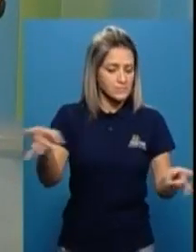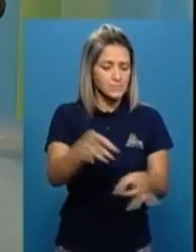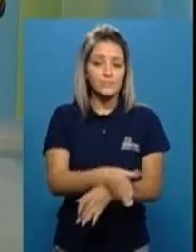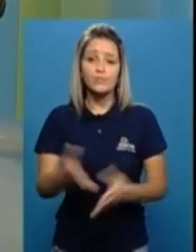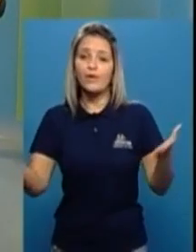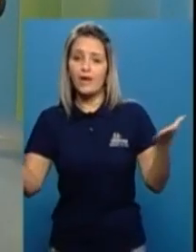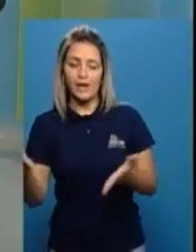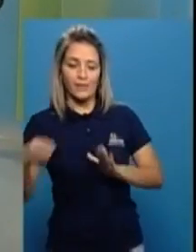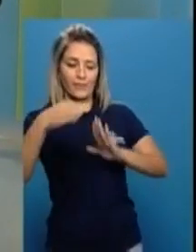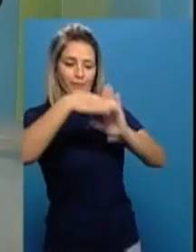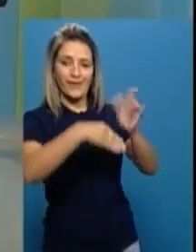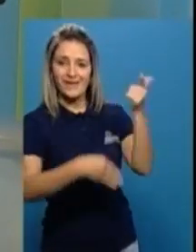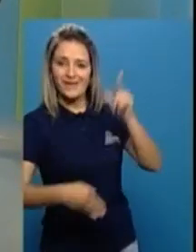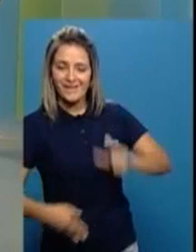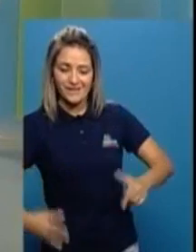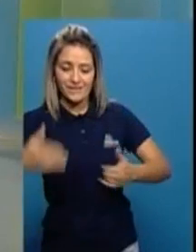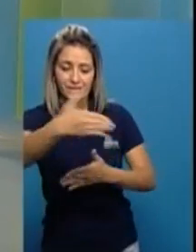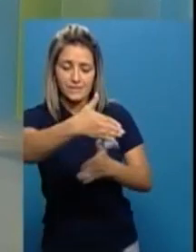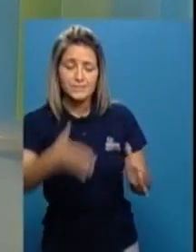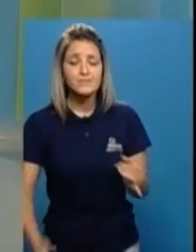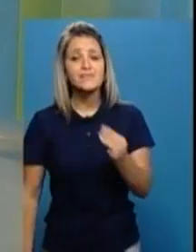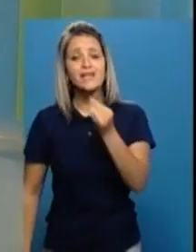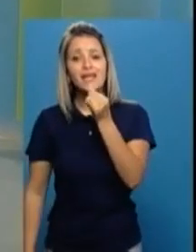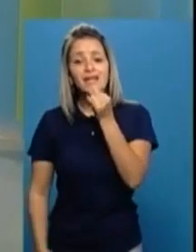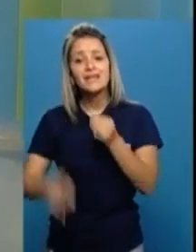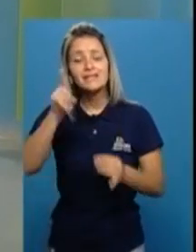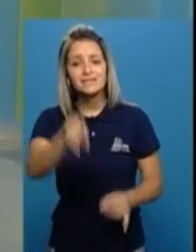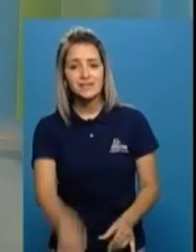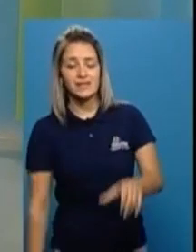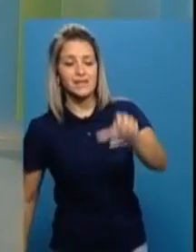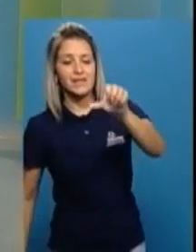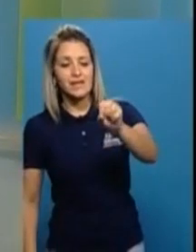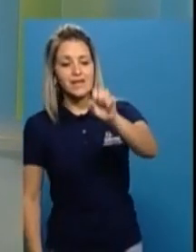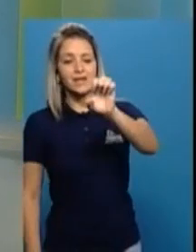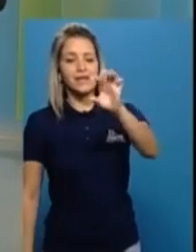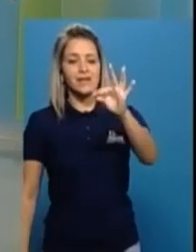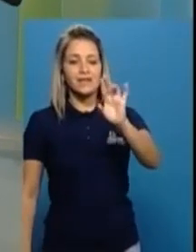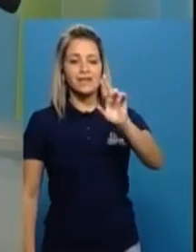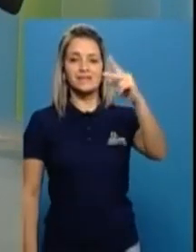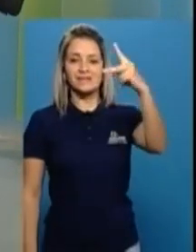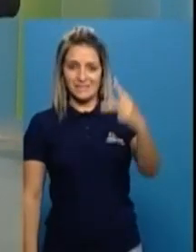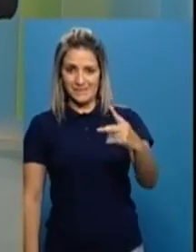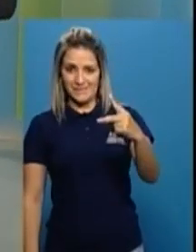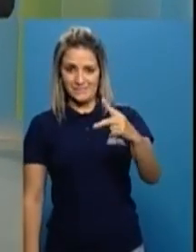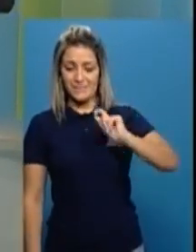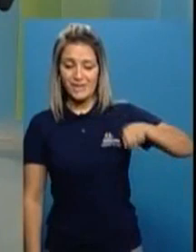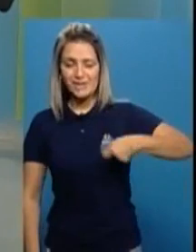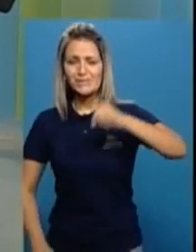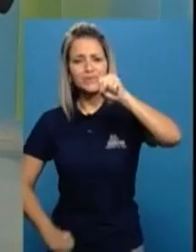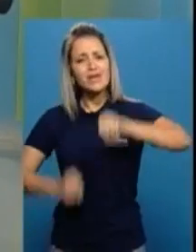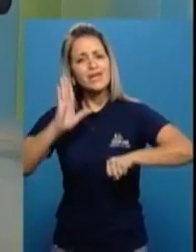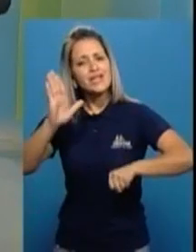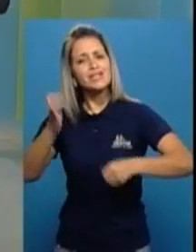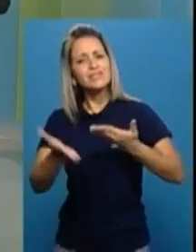realizarem. Uma dessas operações é o setup de máquina, que nós já falamos na outra aula, dentro